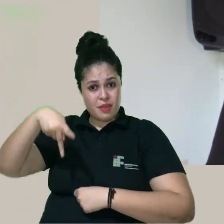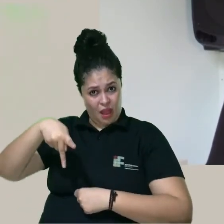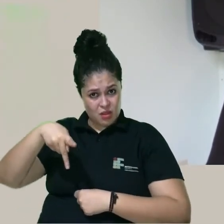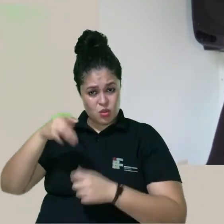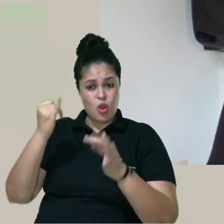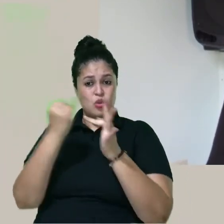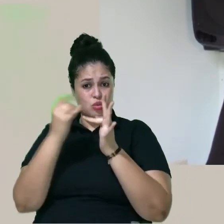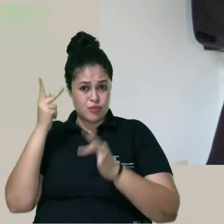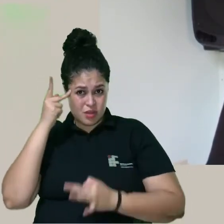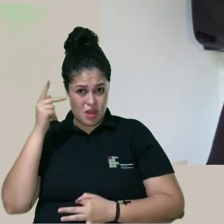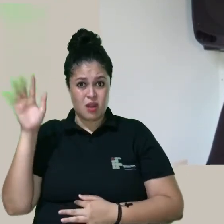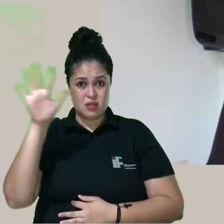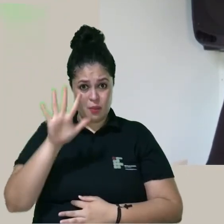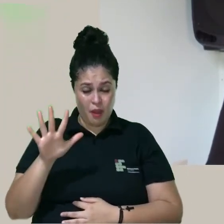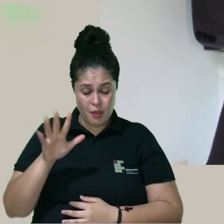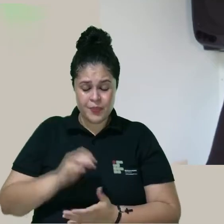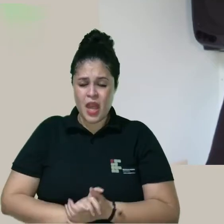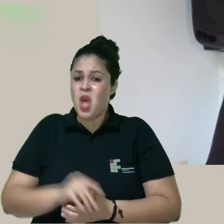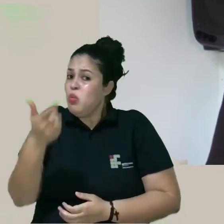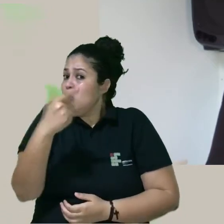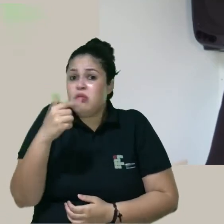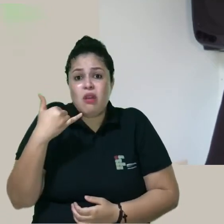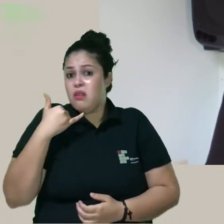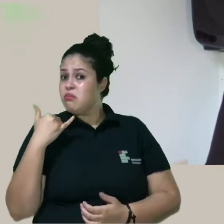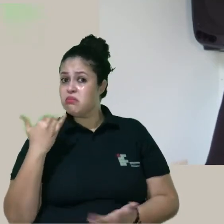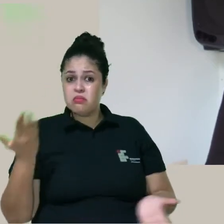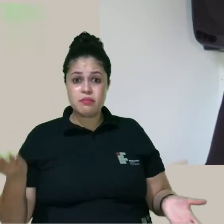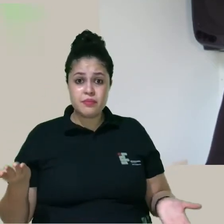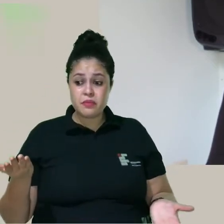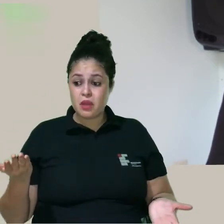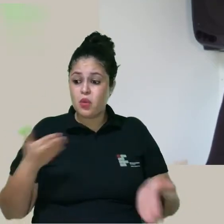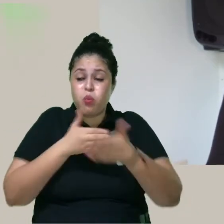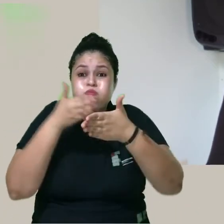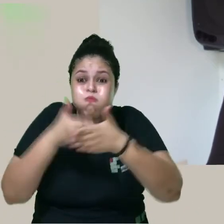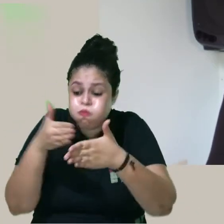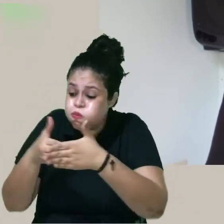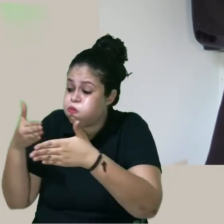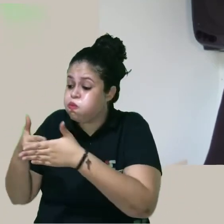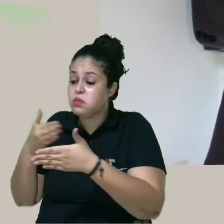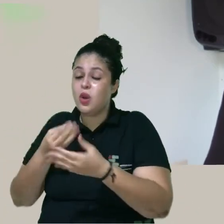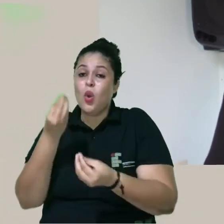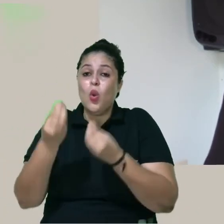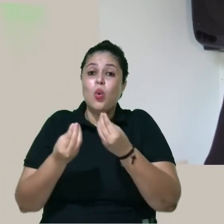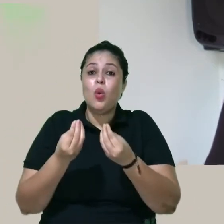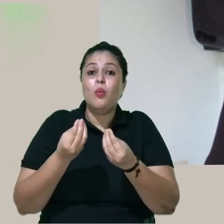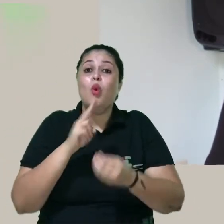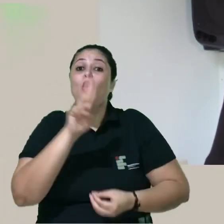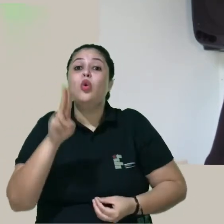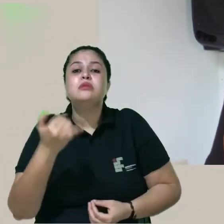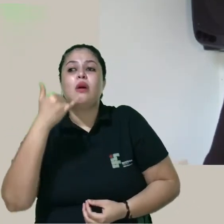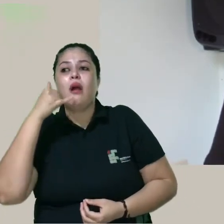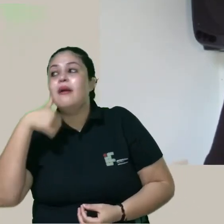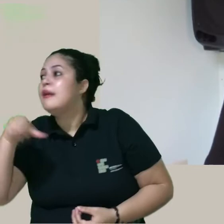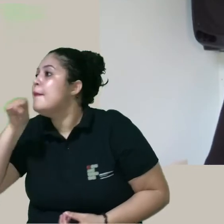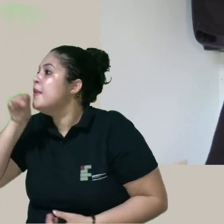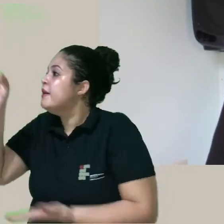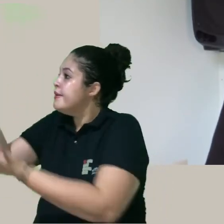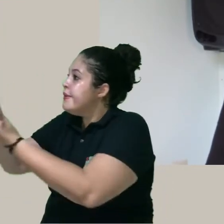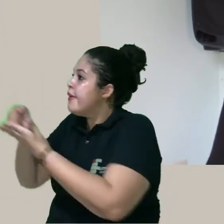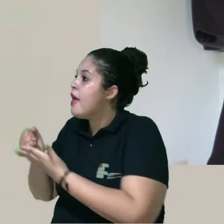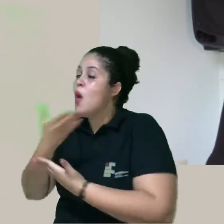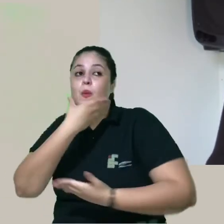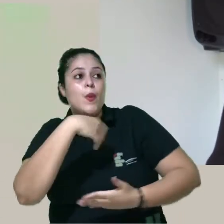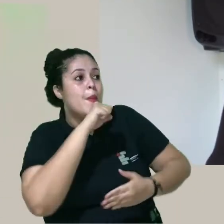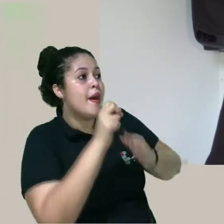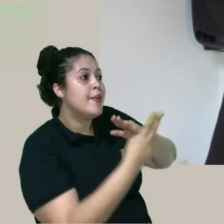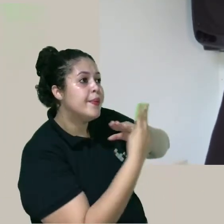Instituto Federal, muitos deles não têm celular. E isso impõe que eles usem os celulares da mãe, do pai, às